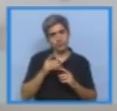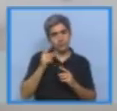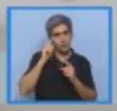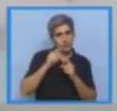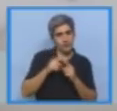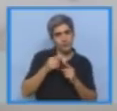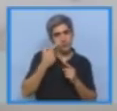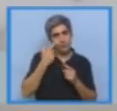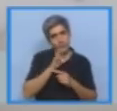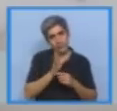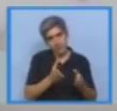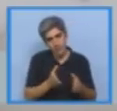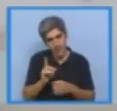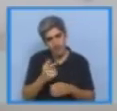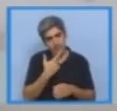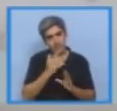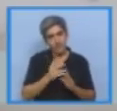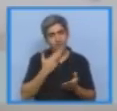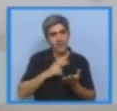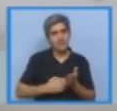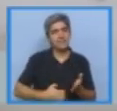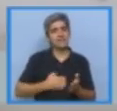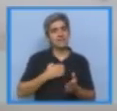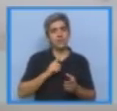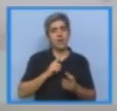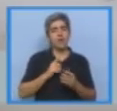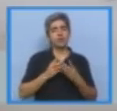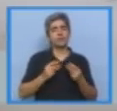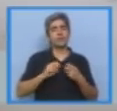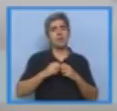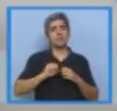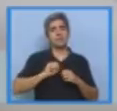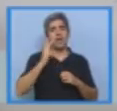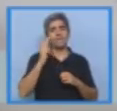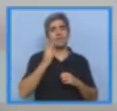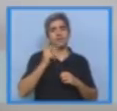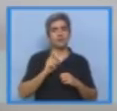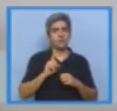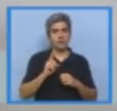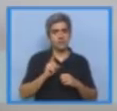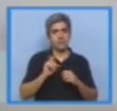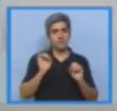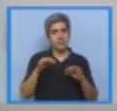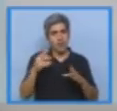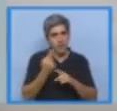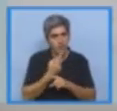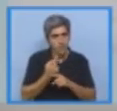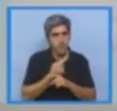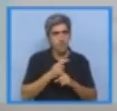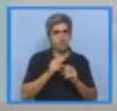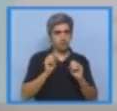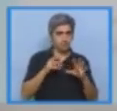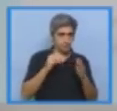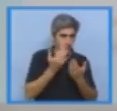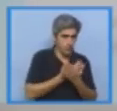perceber que o verdadeiro sentido não está em Ele resolver-nos os problemas da vida. Claro. Com os milagres, seja o milagre do